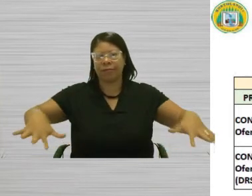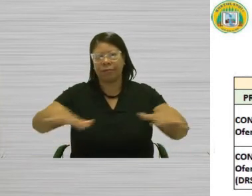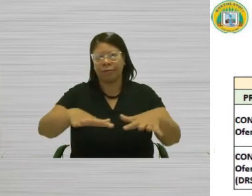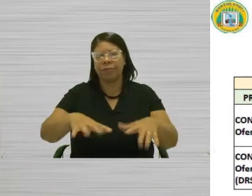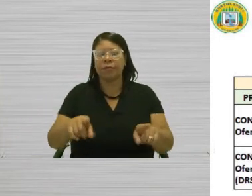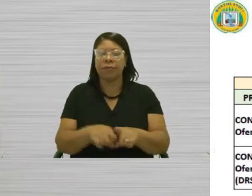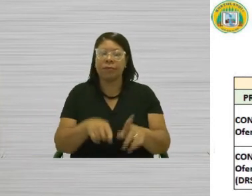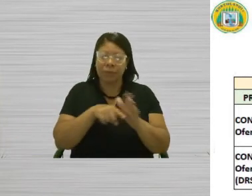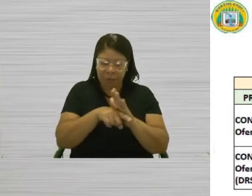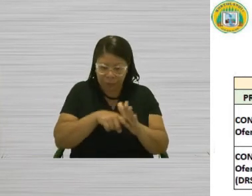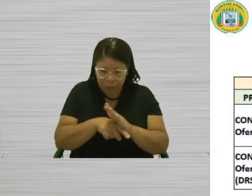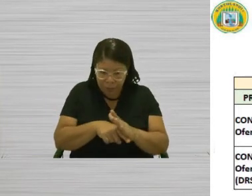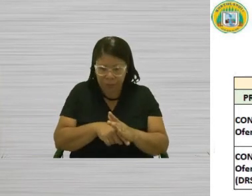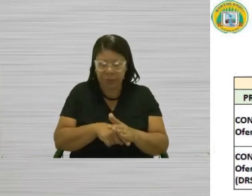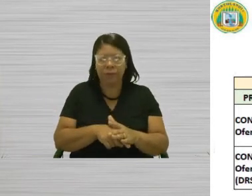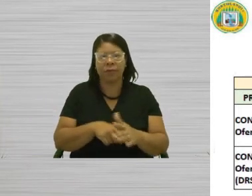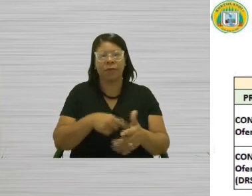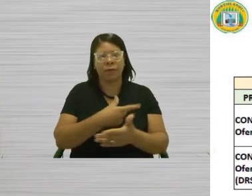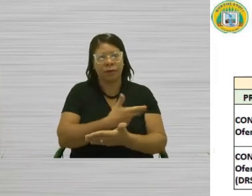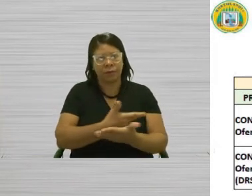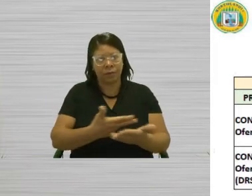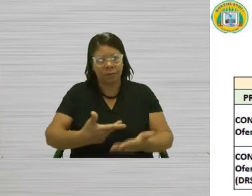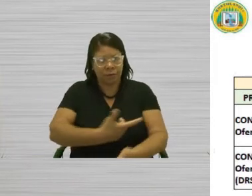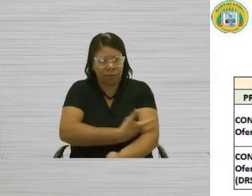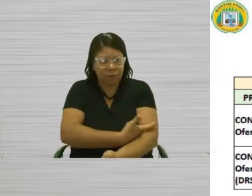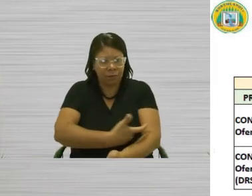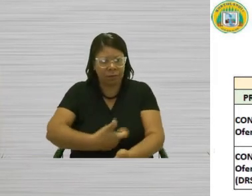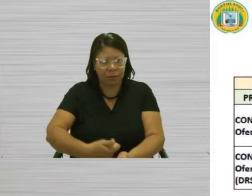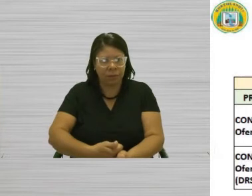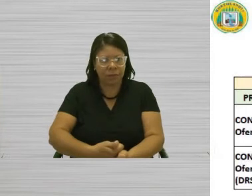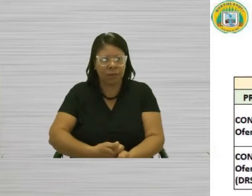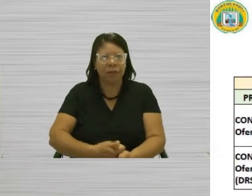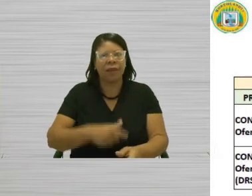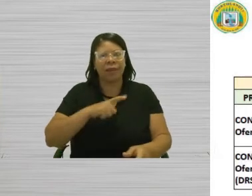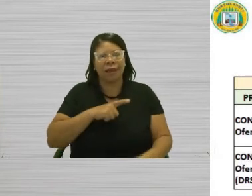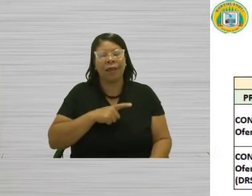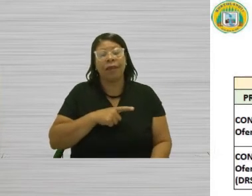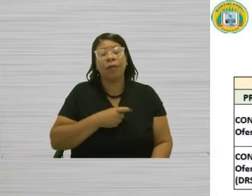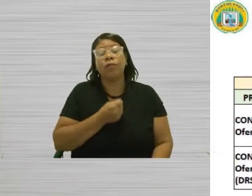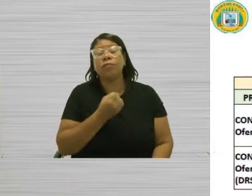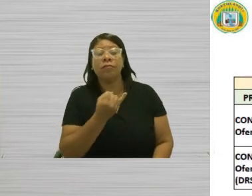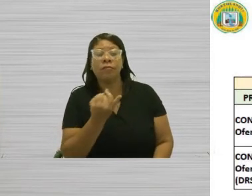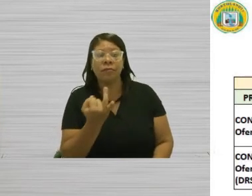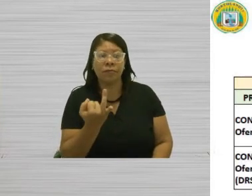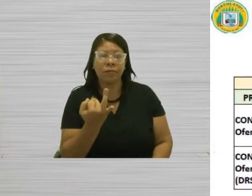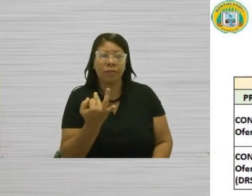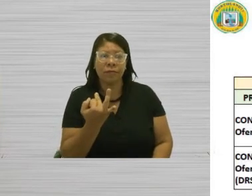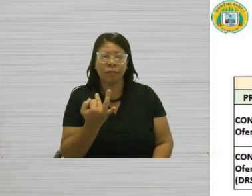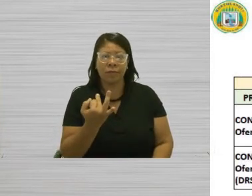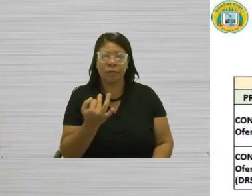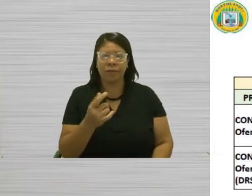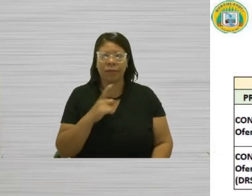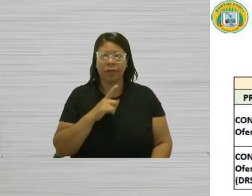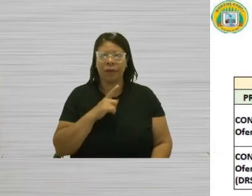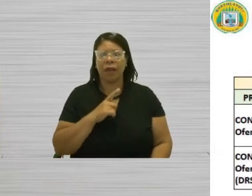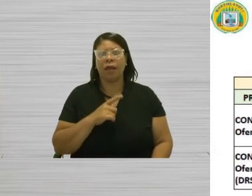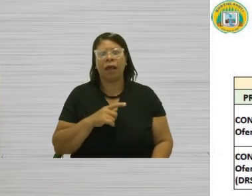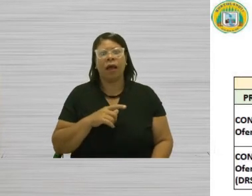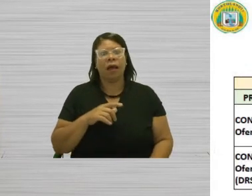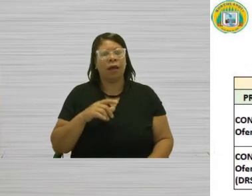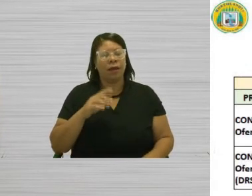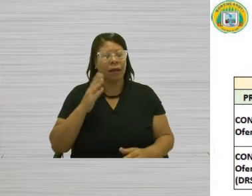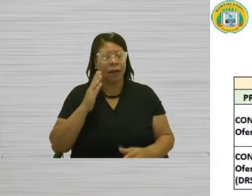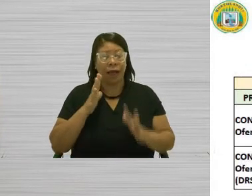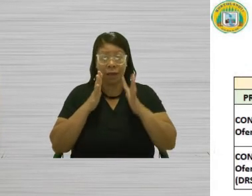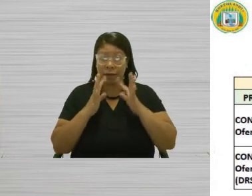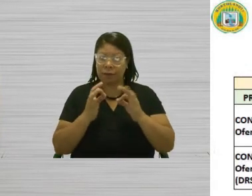laboratoriais, nós temos a proporção de exames, e colocando aqui a atenção básica, a atenção